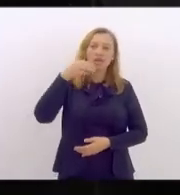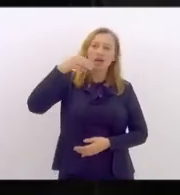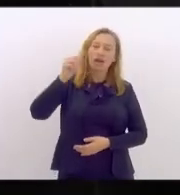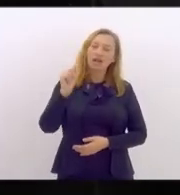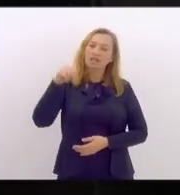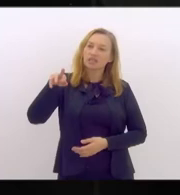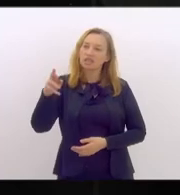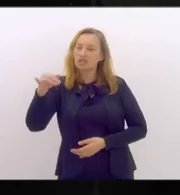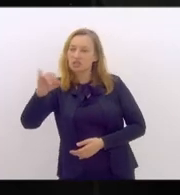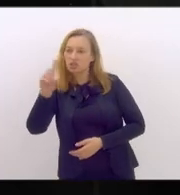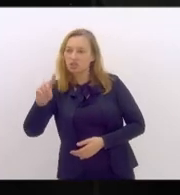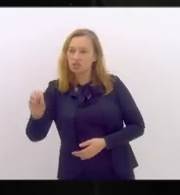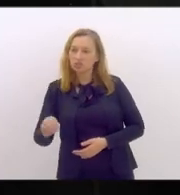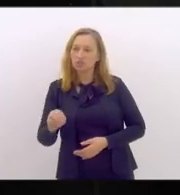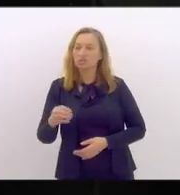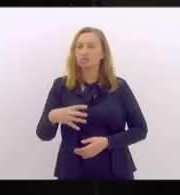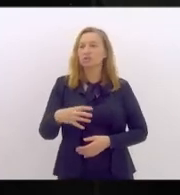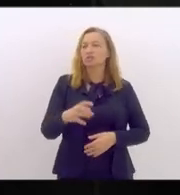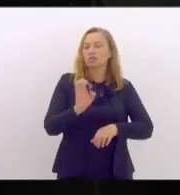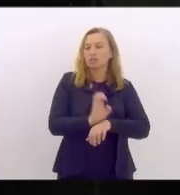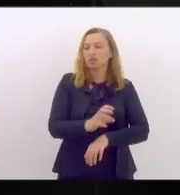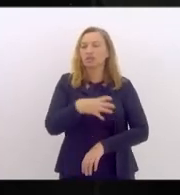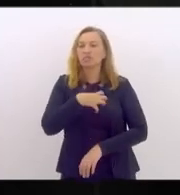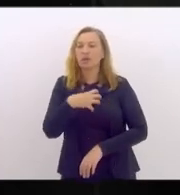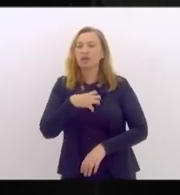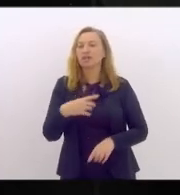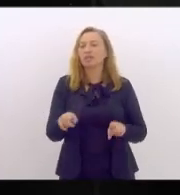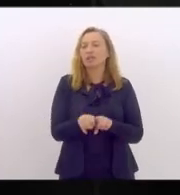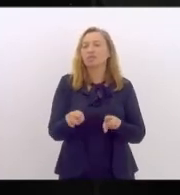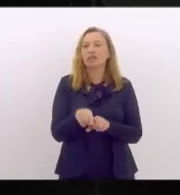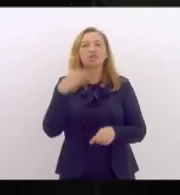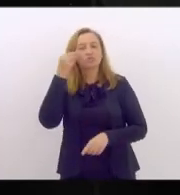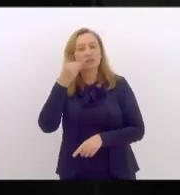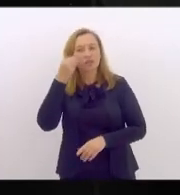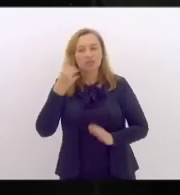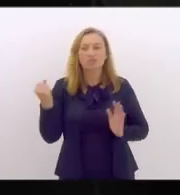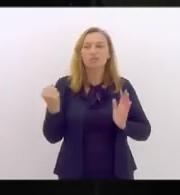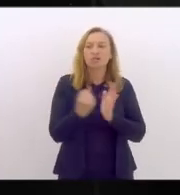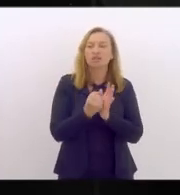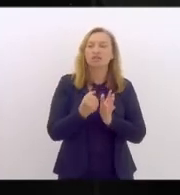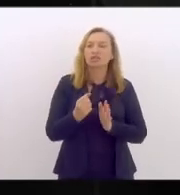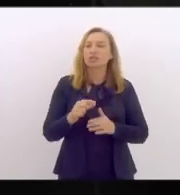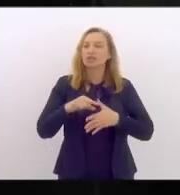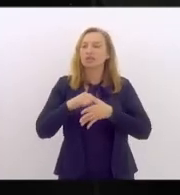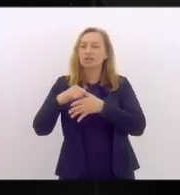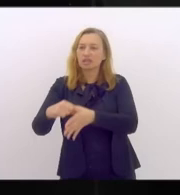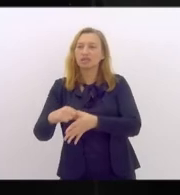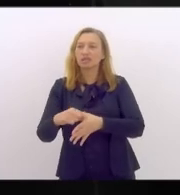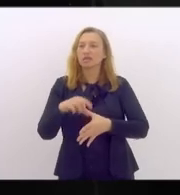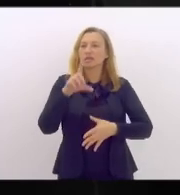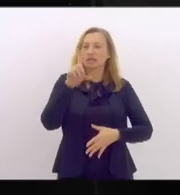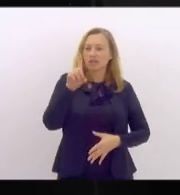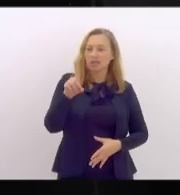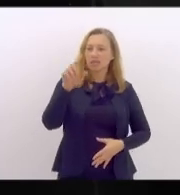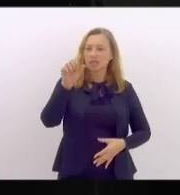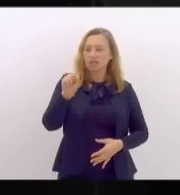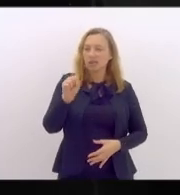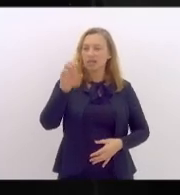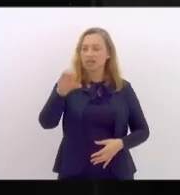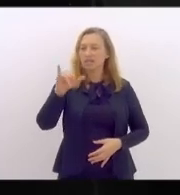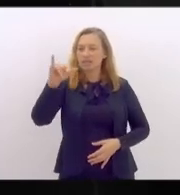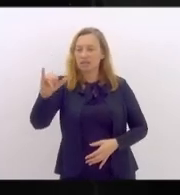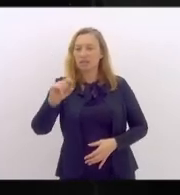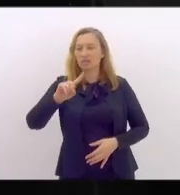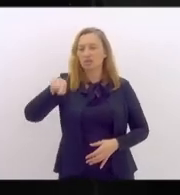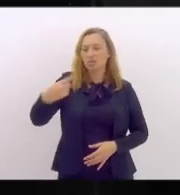Bahia e a experiência marcante que eu comecei citando aqui liderada pelo grande intelectual da Sil Ribeiro que no próximo dia 26